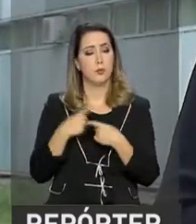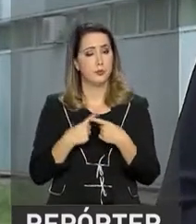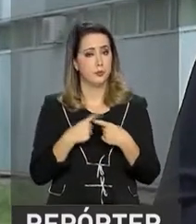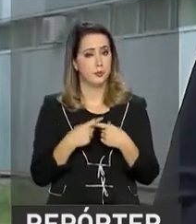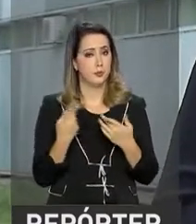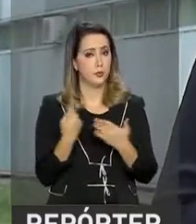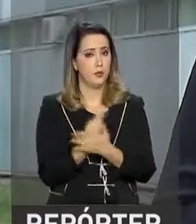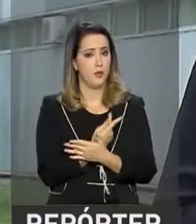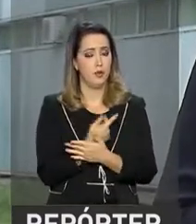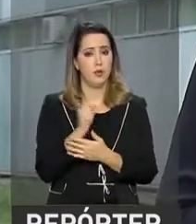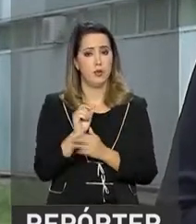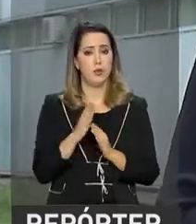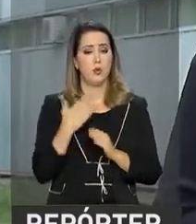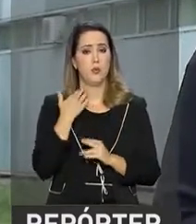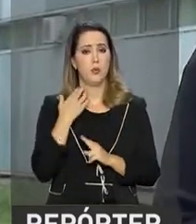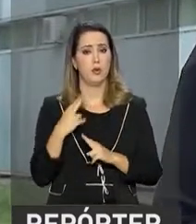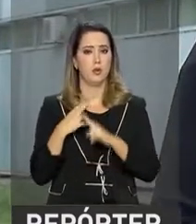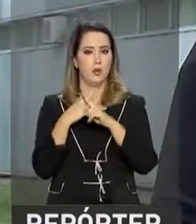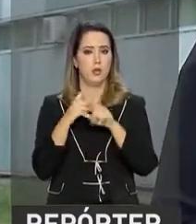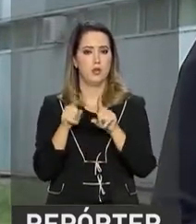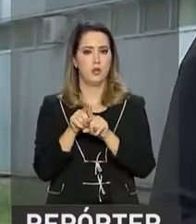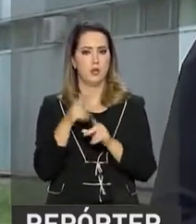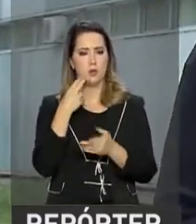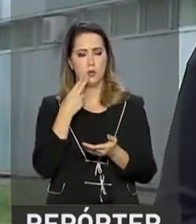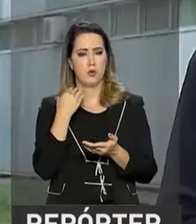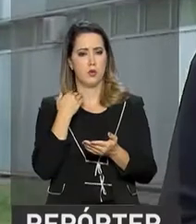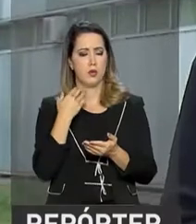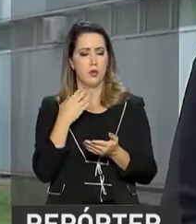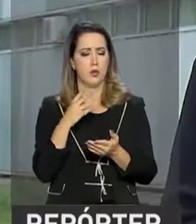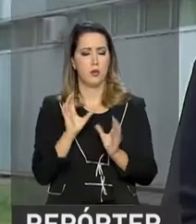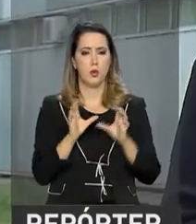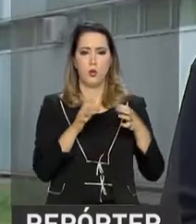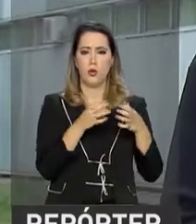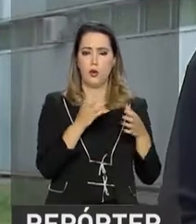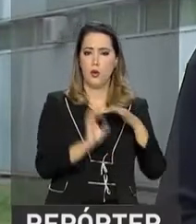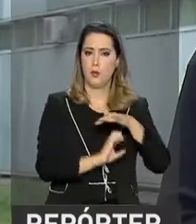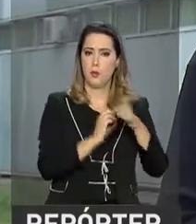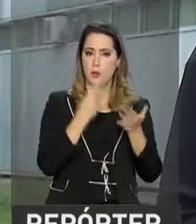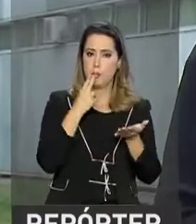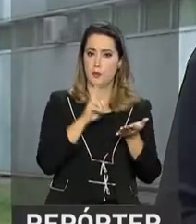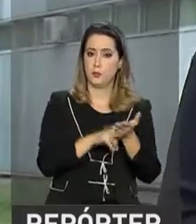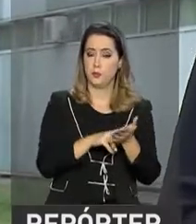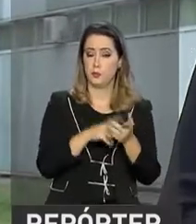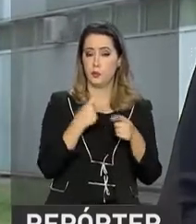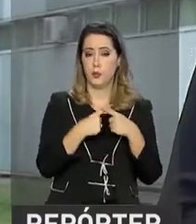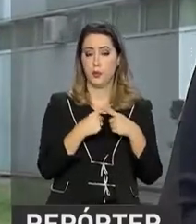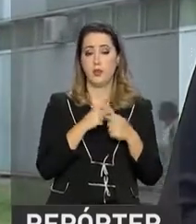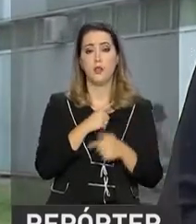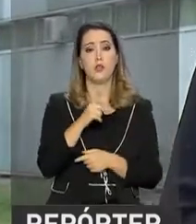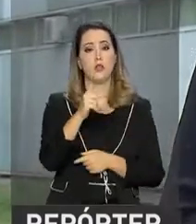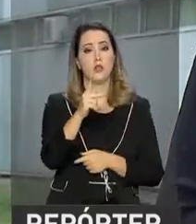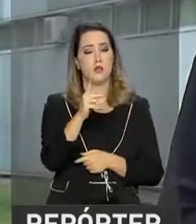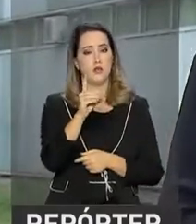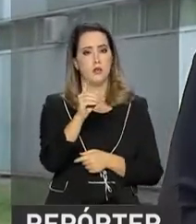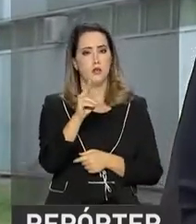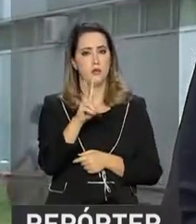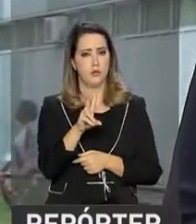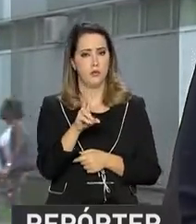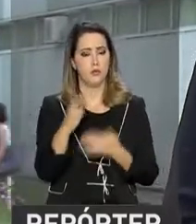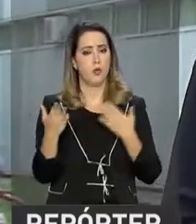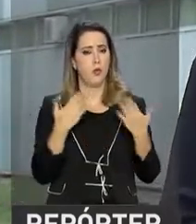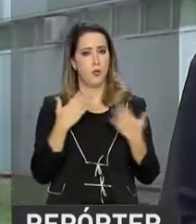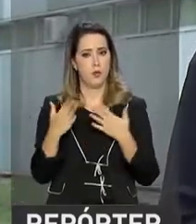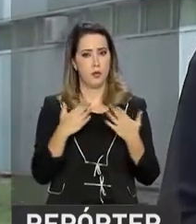ocorreu na caixa econômica e nos correios com os planos de demissão voluntária comparado a dezembro de 2015 a